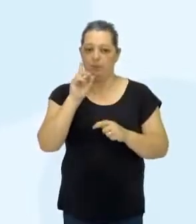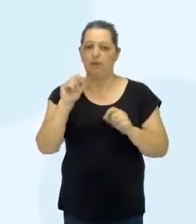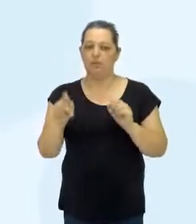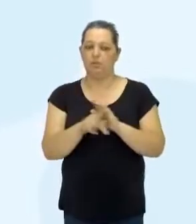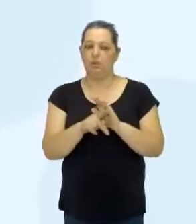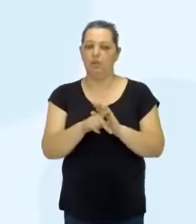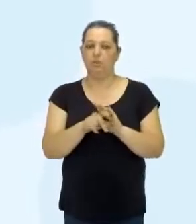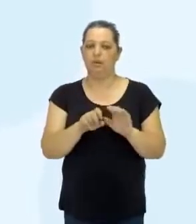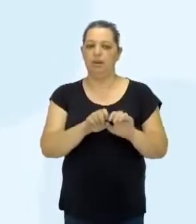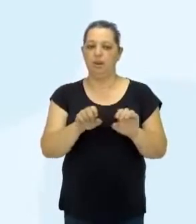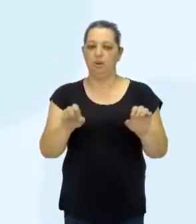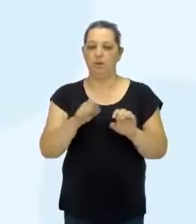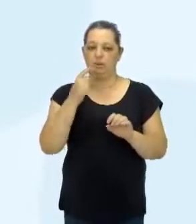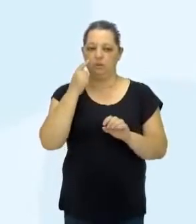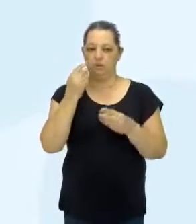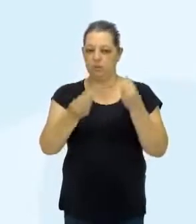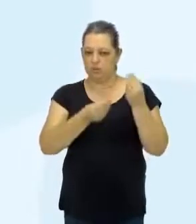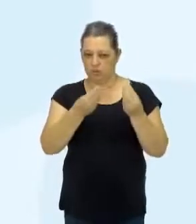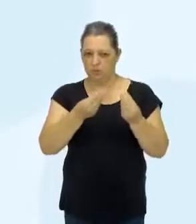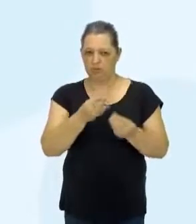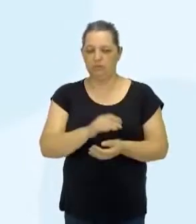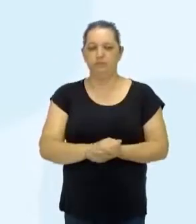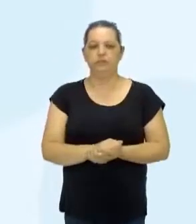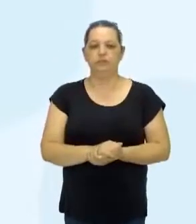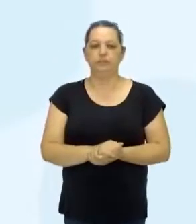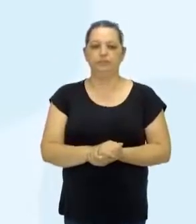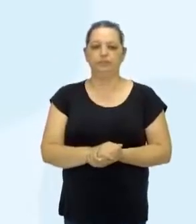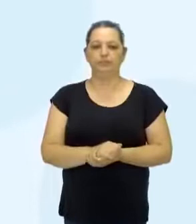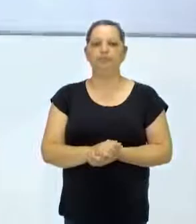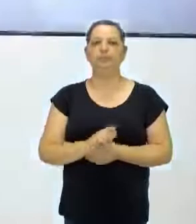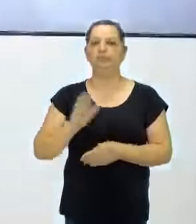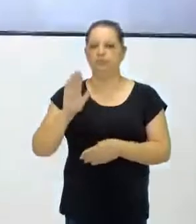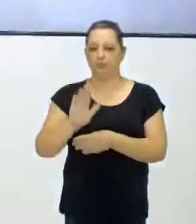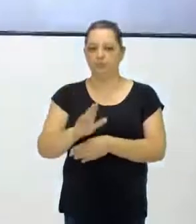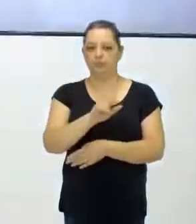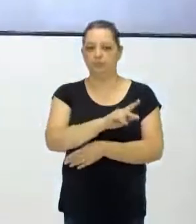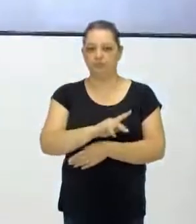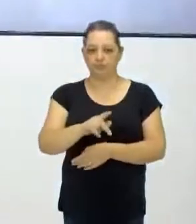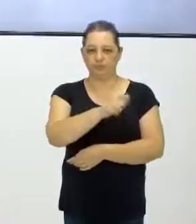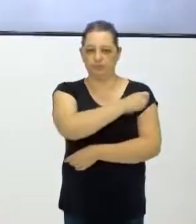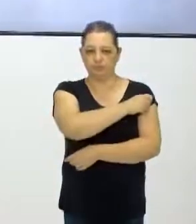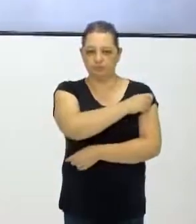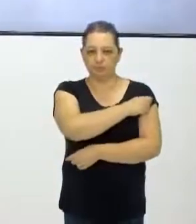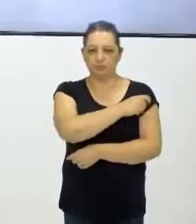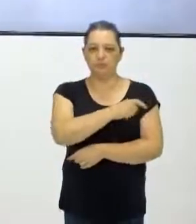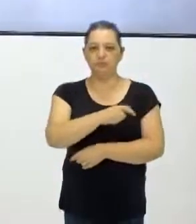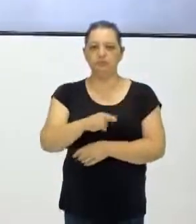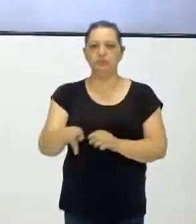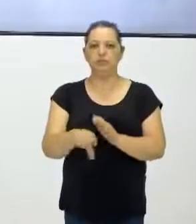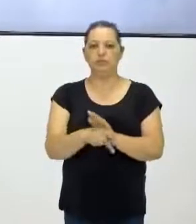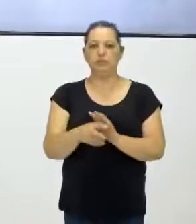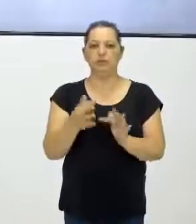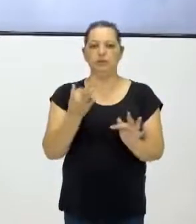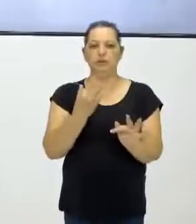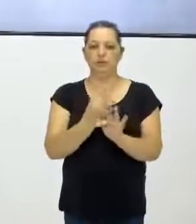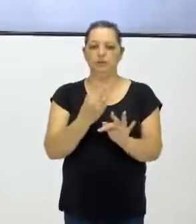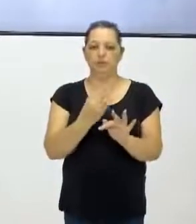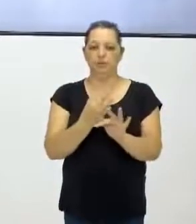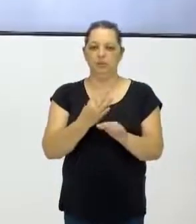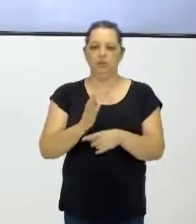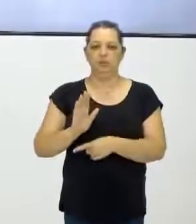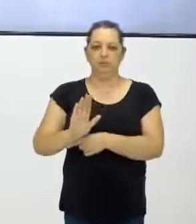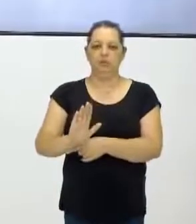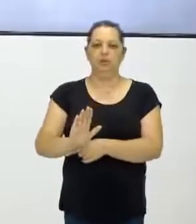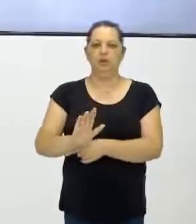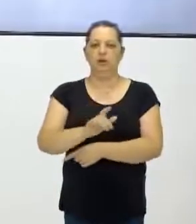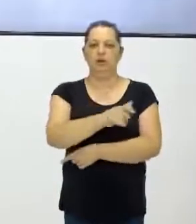equação, tá? Vou pedir para os nossos estudantes aí, com o auxílio dos nossos professores na física aí, auxiliar os estudantes, eu